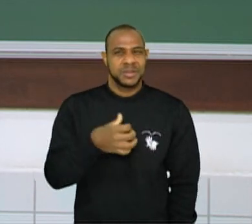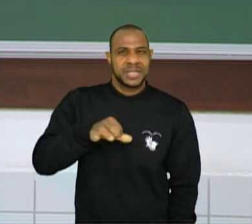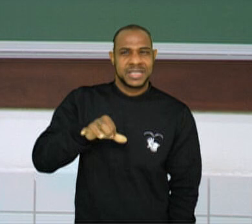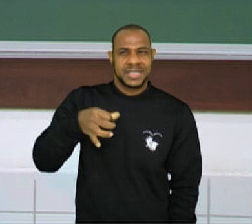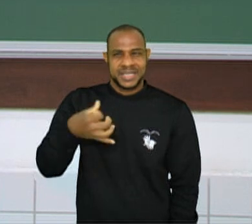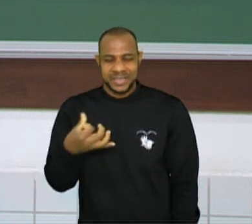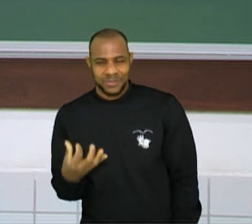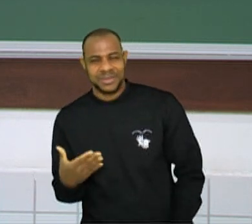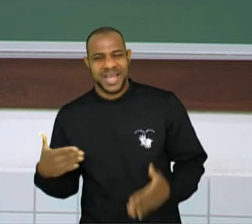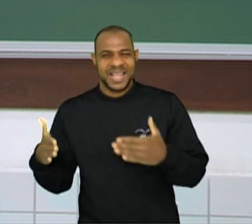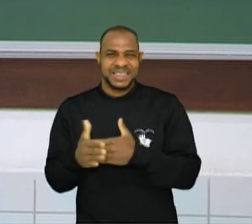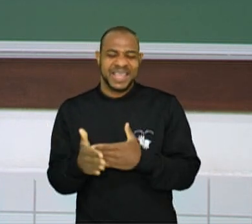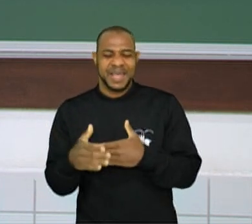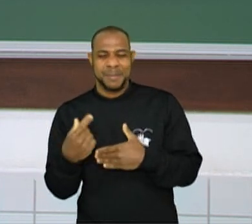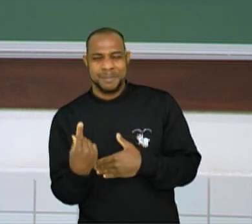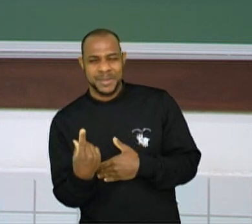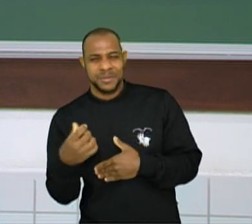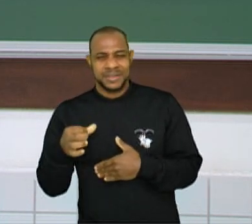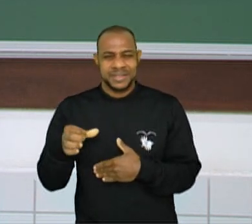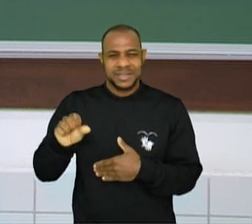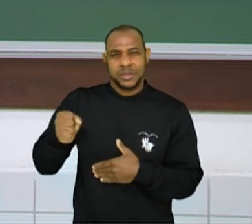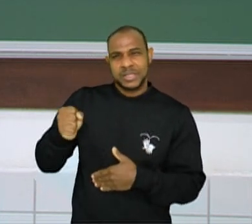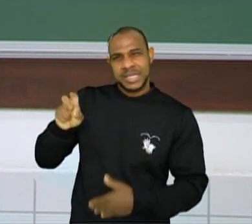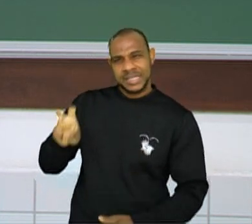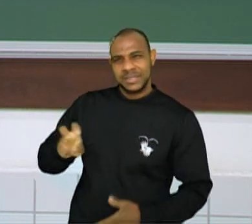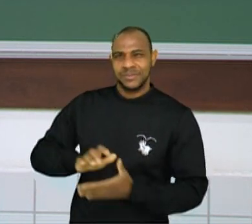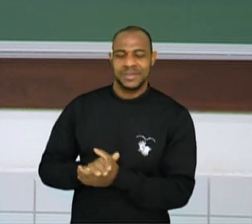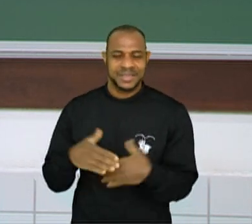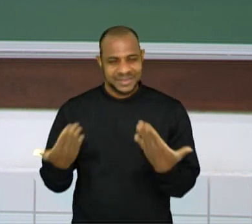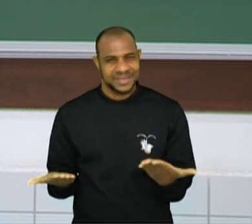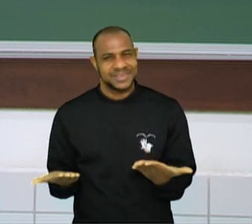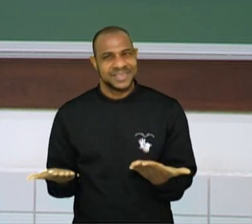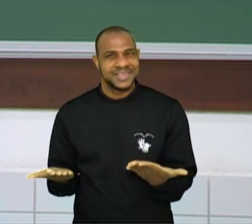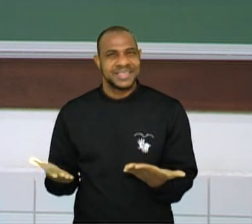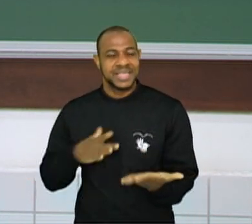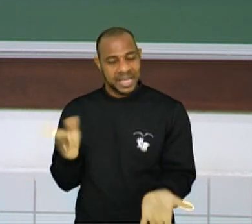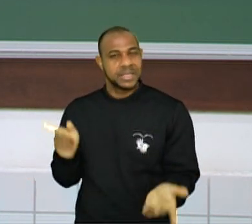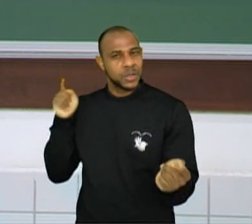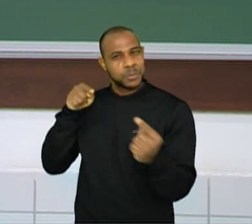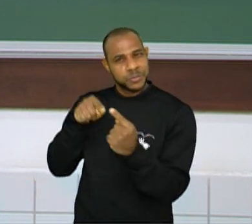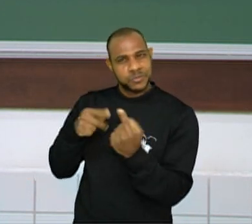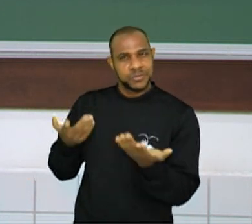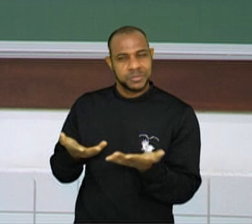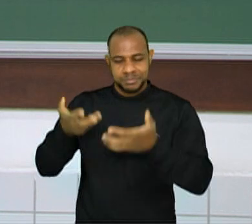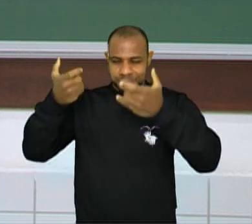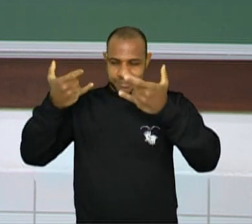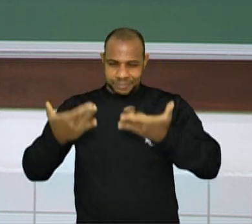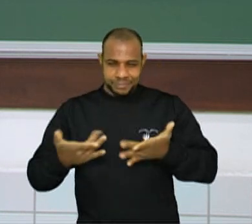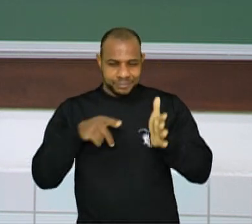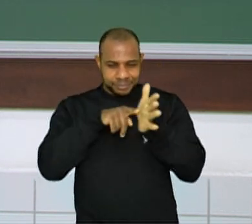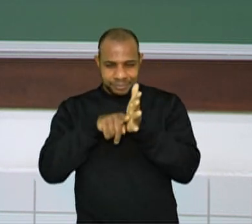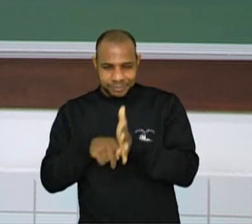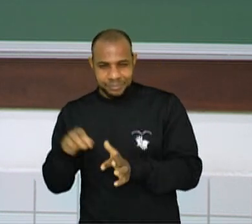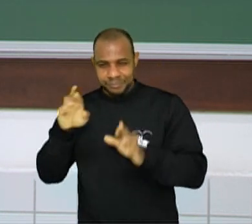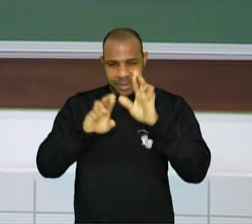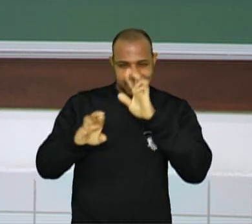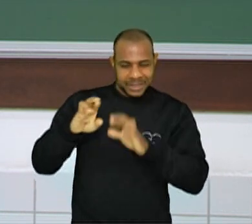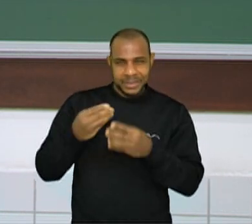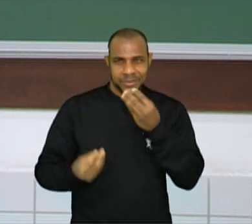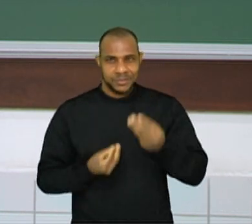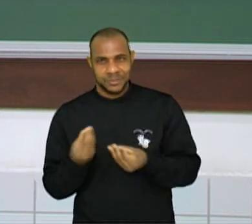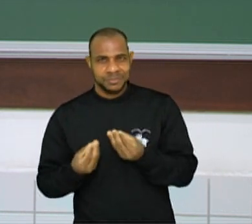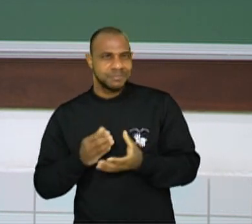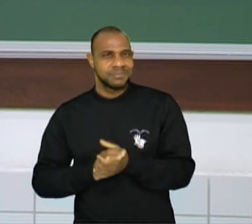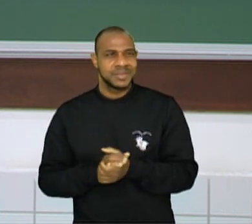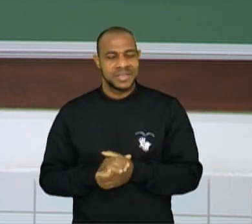1964 até 1985. Okay? Então esses são os objetivos, fazer uma análise crítica do período. Mas a